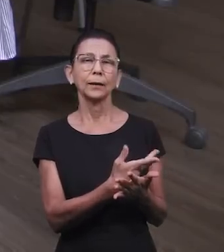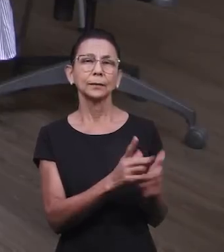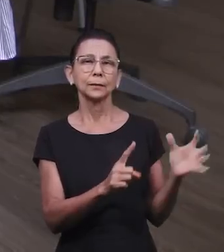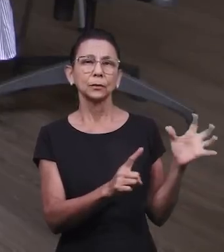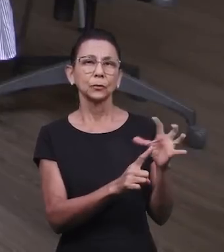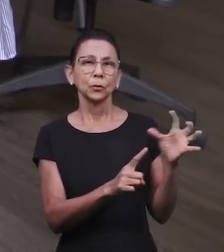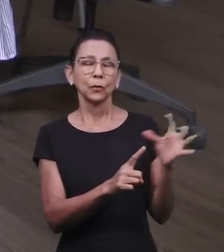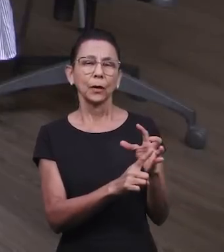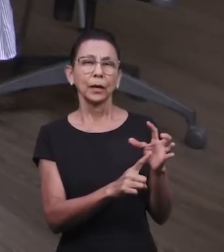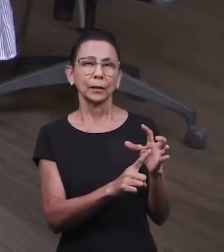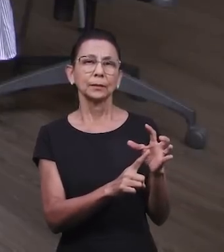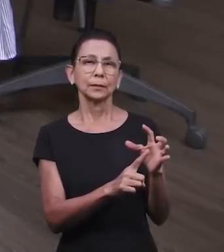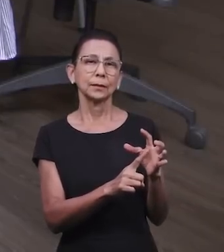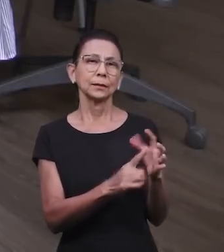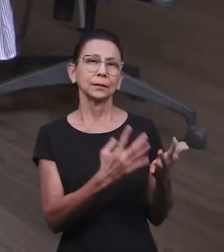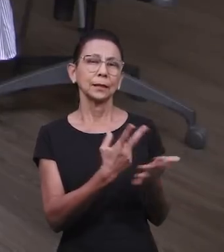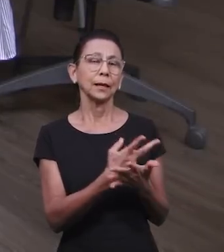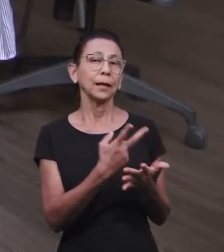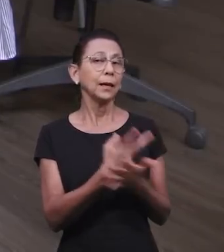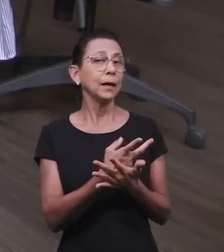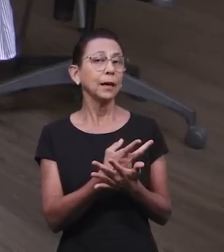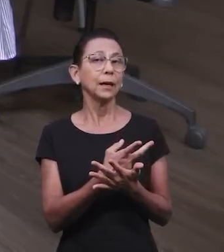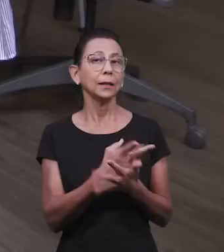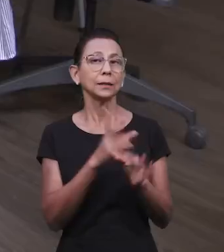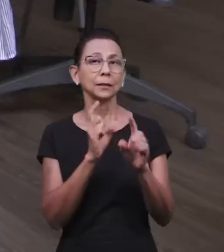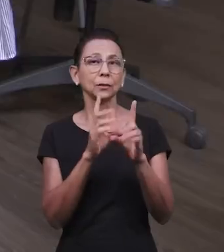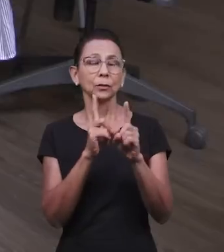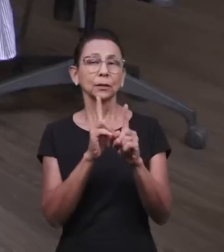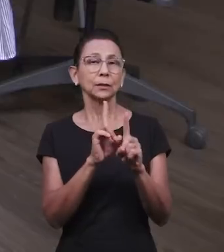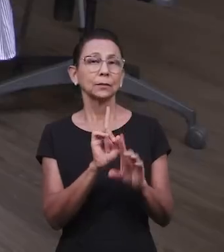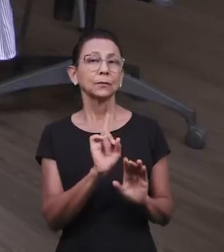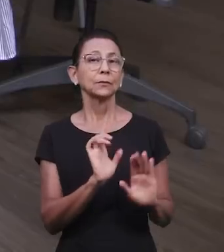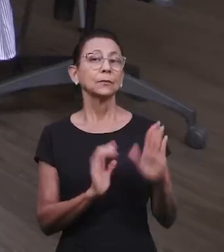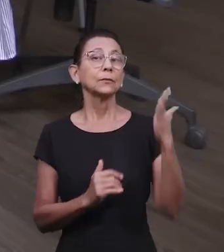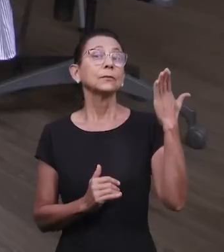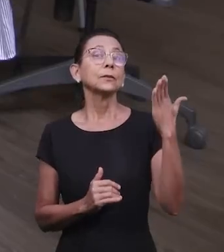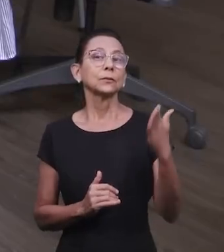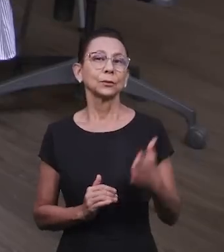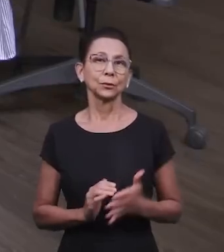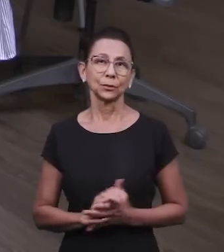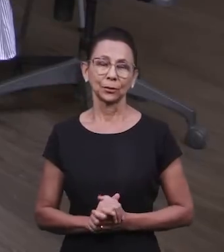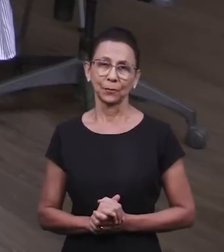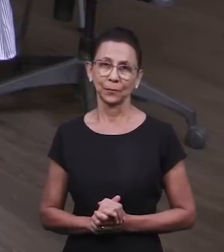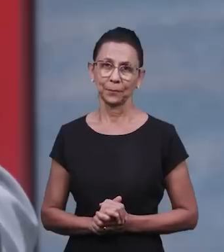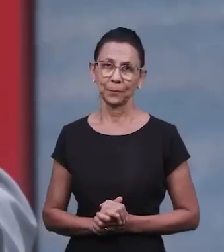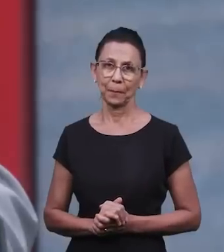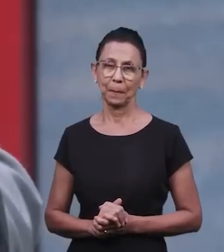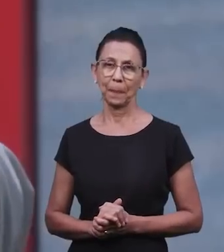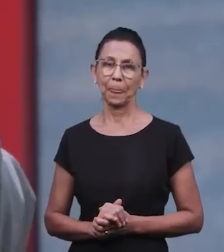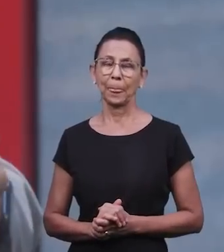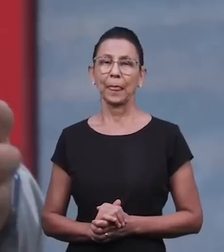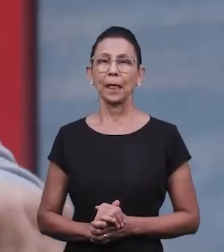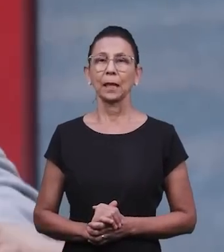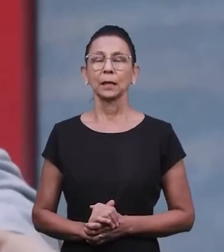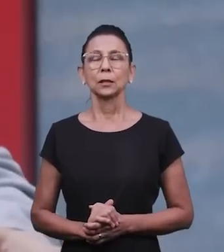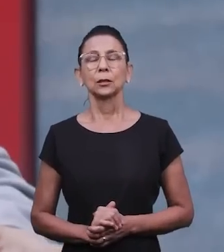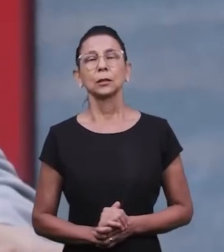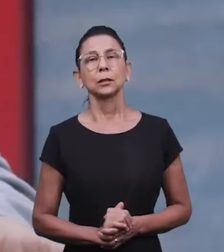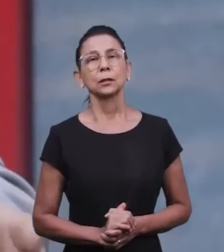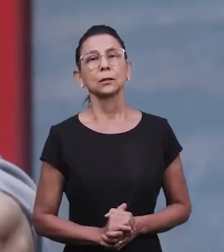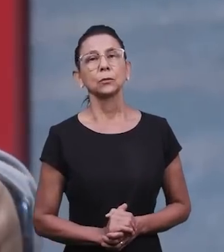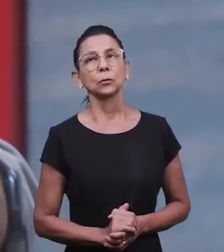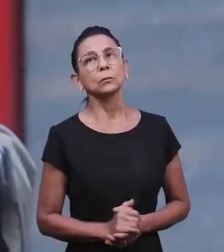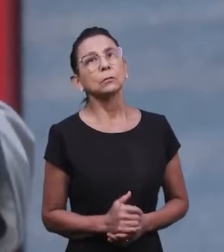ali falando. E a gente não pode deixar de falar. Quando a gente tem um programa feito por jovens, para